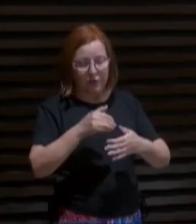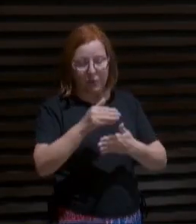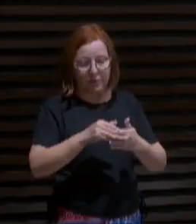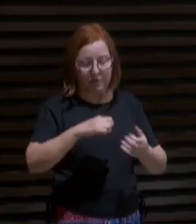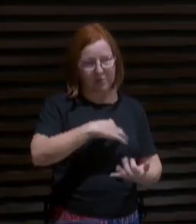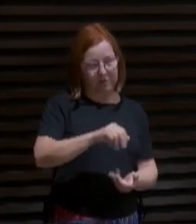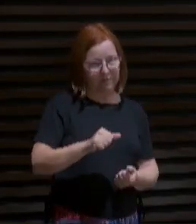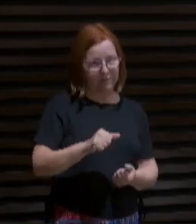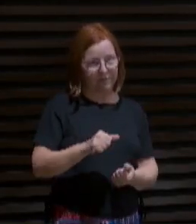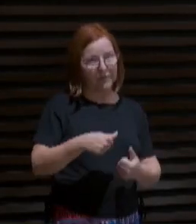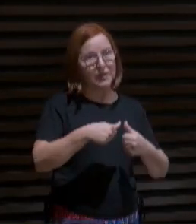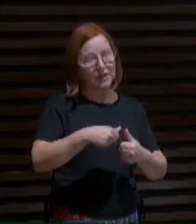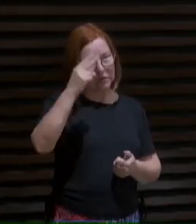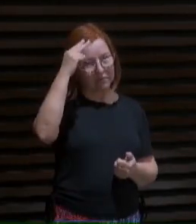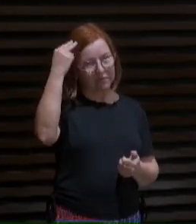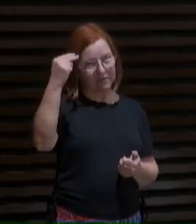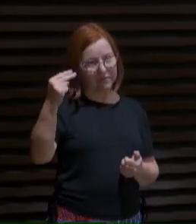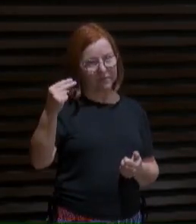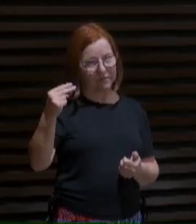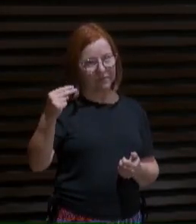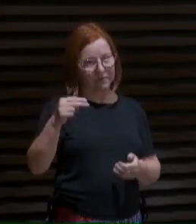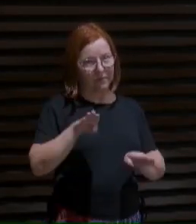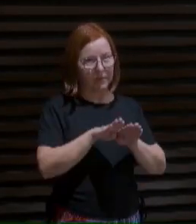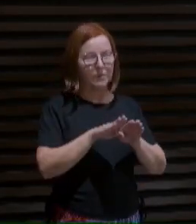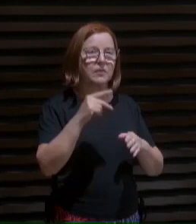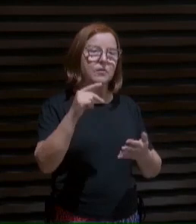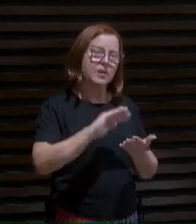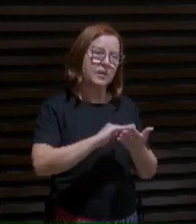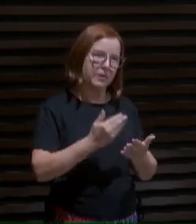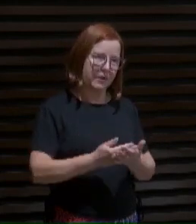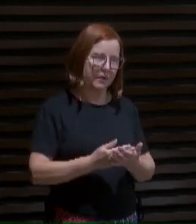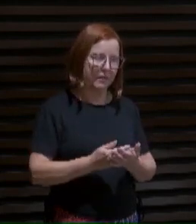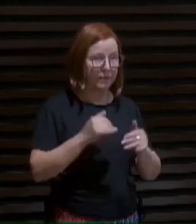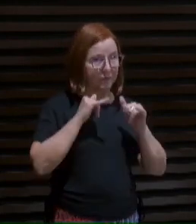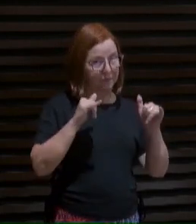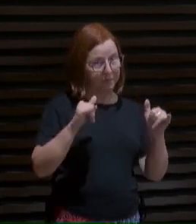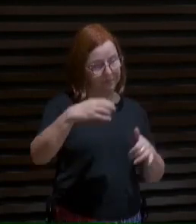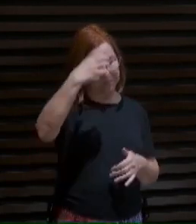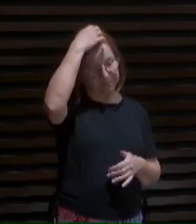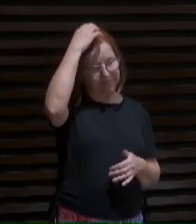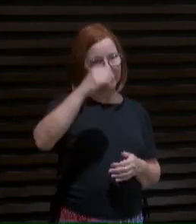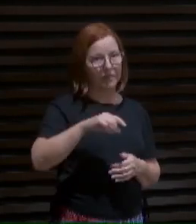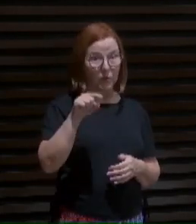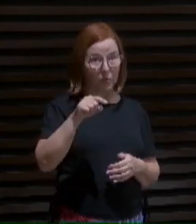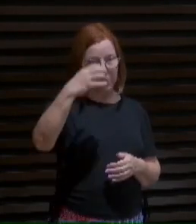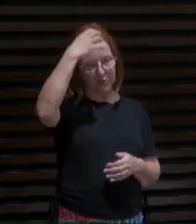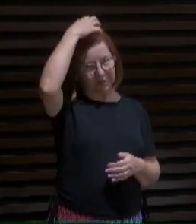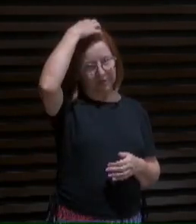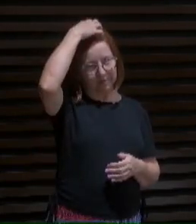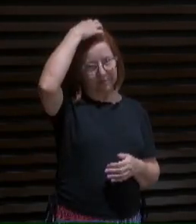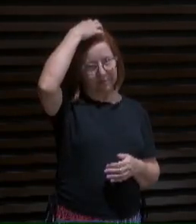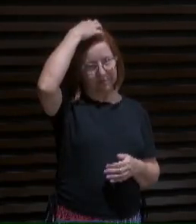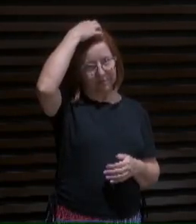Este é o sonho. E também a sua interpretação diremos ao rei. Tu, ó rei, é rei